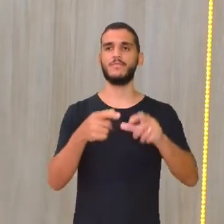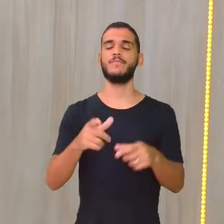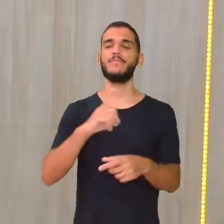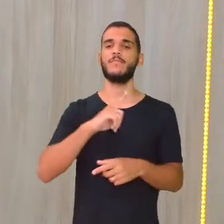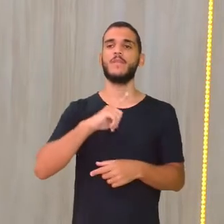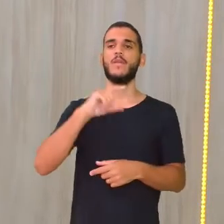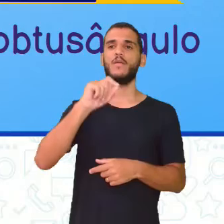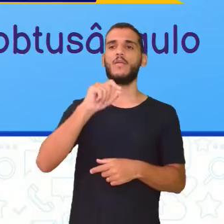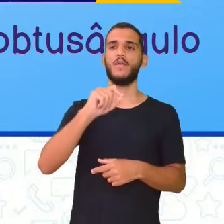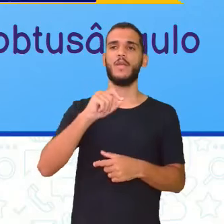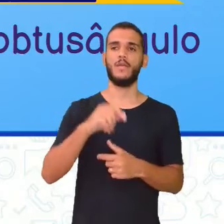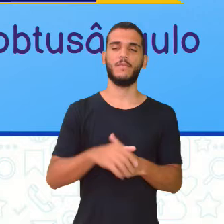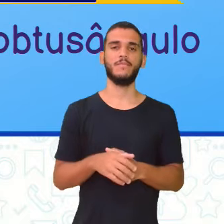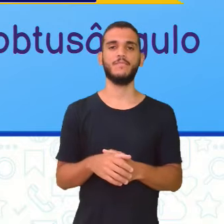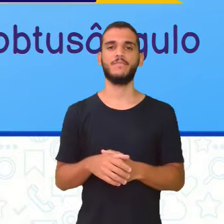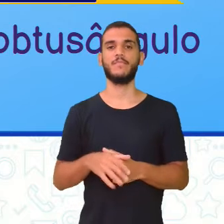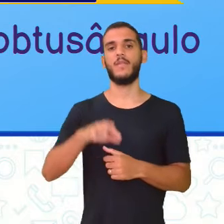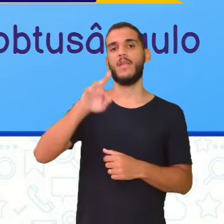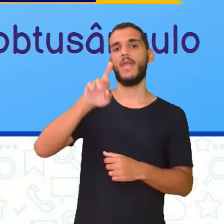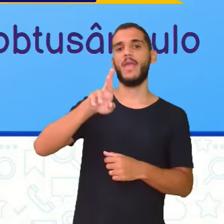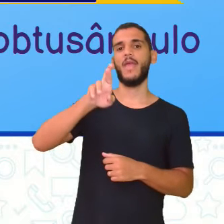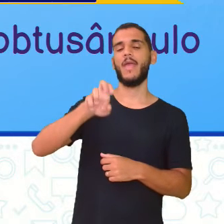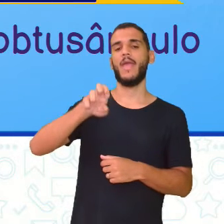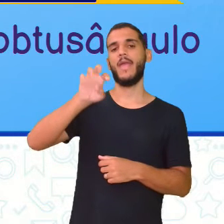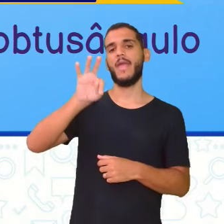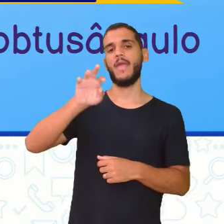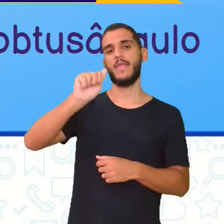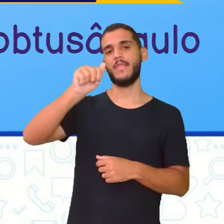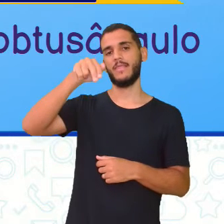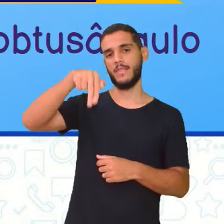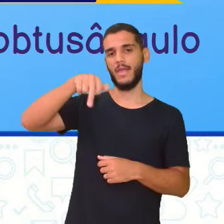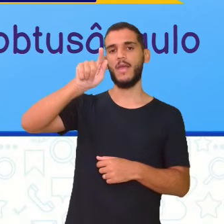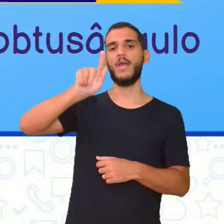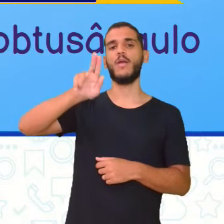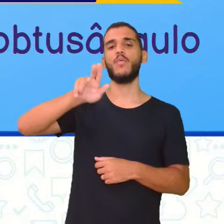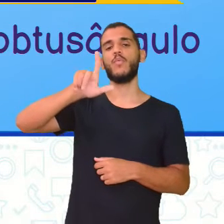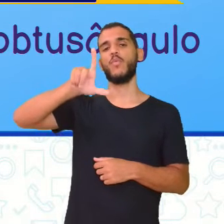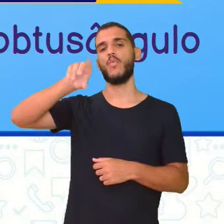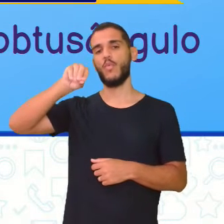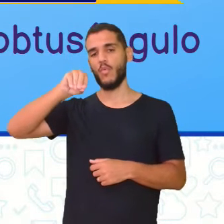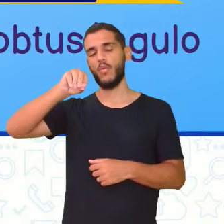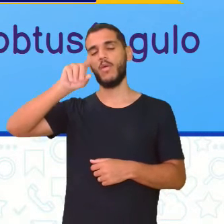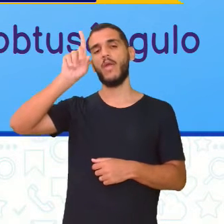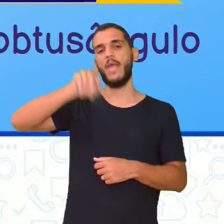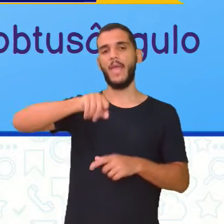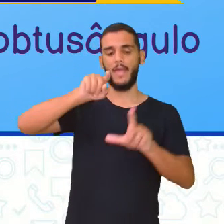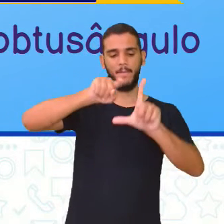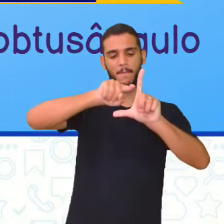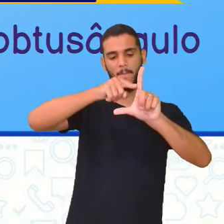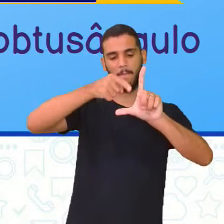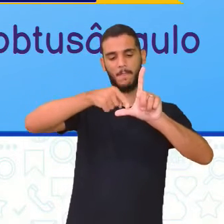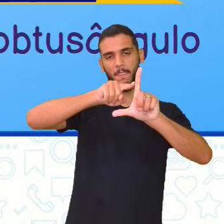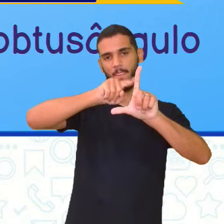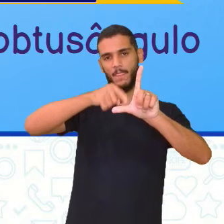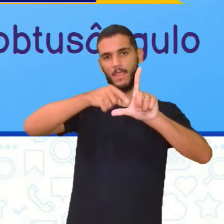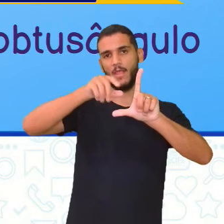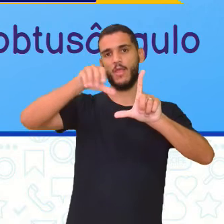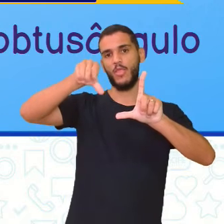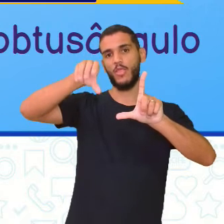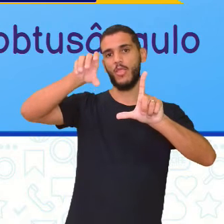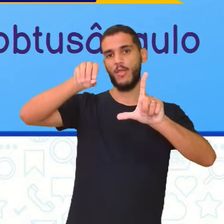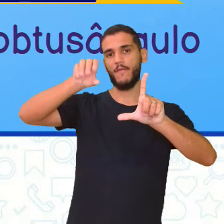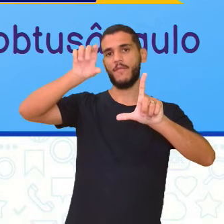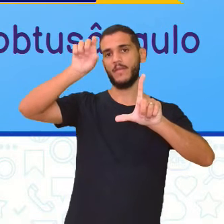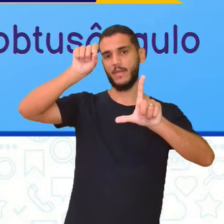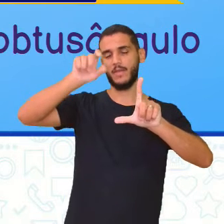vou ter aqui, ó, o ângulo reto, e aí a gente tem que lembrar que o ângulo reto é de 90 graus, a gente já falou sobre isso aqui,